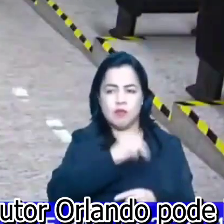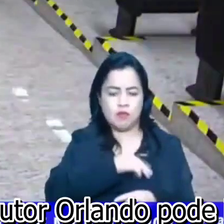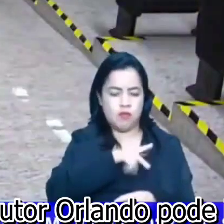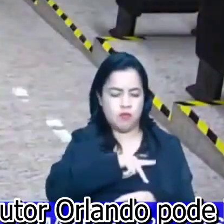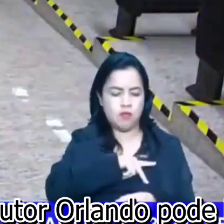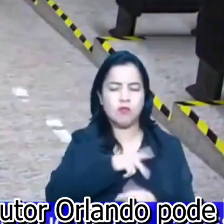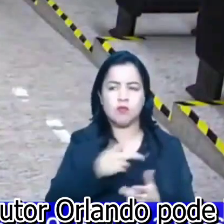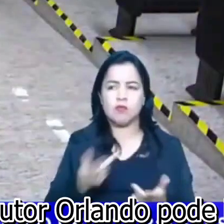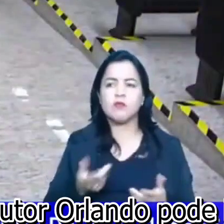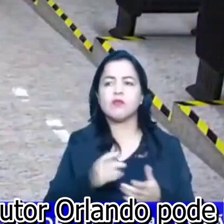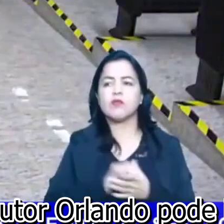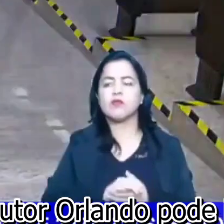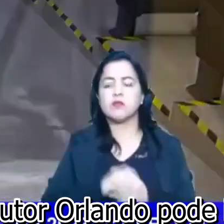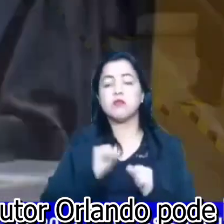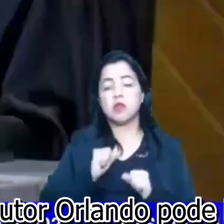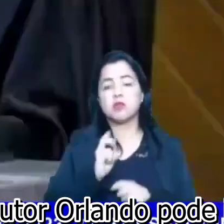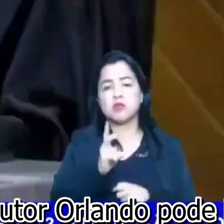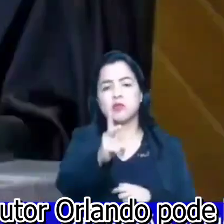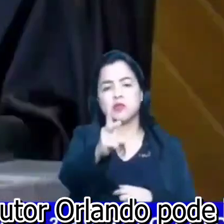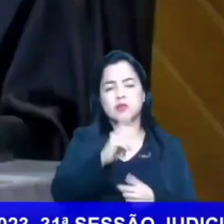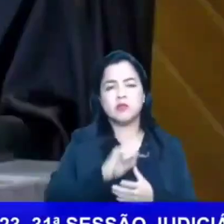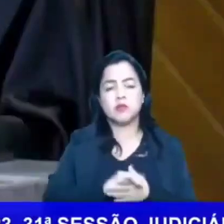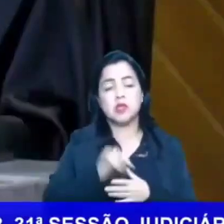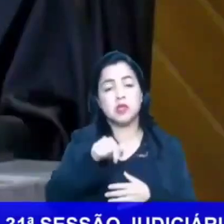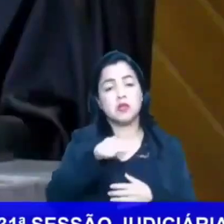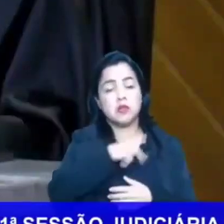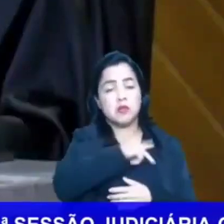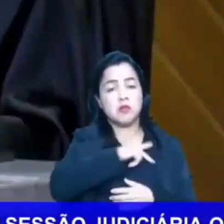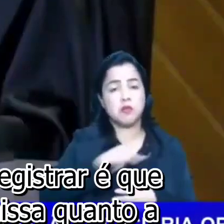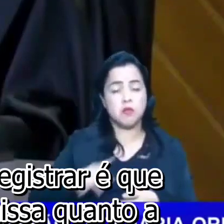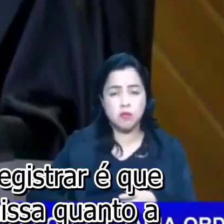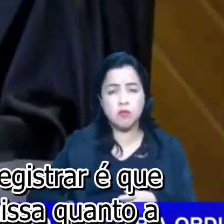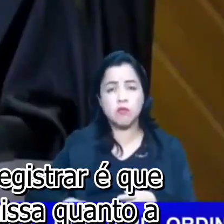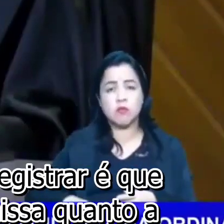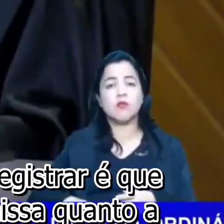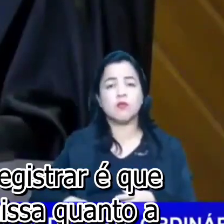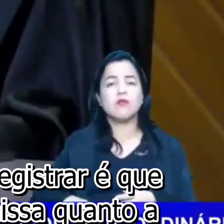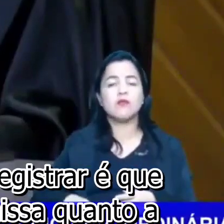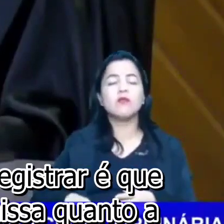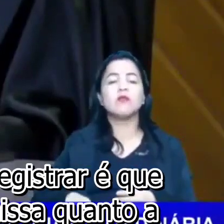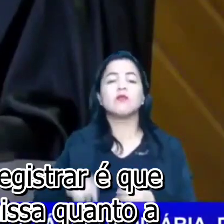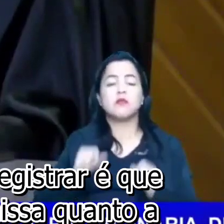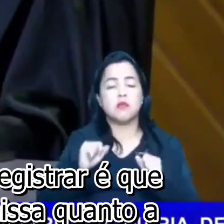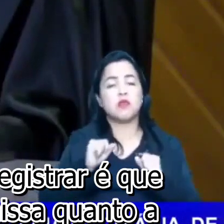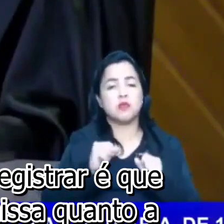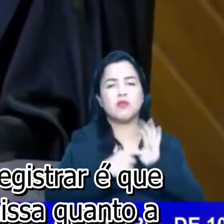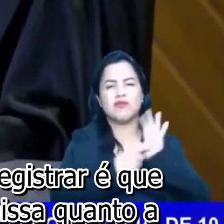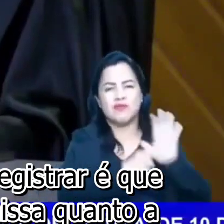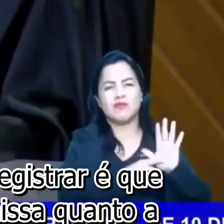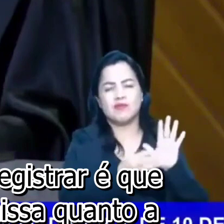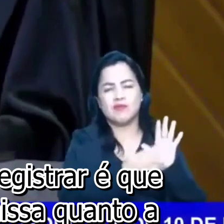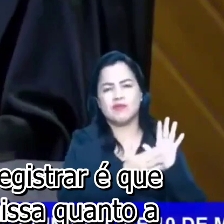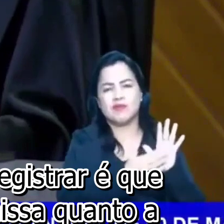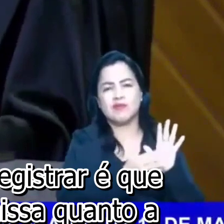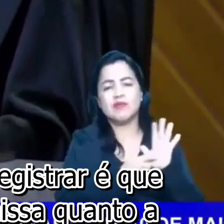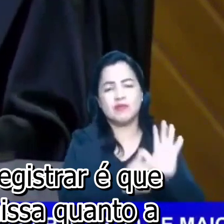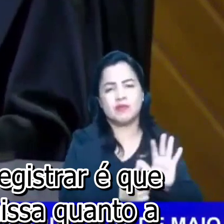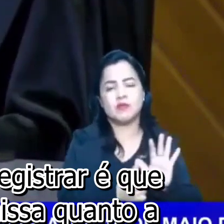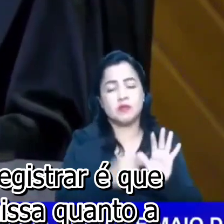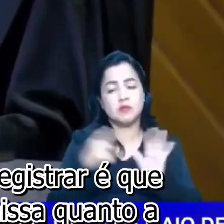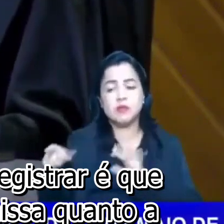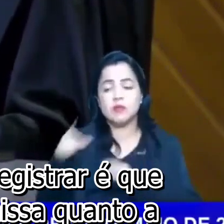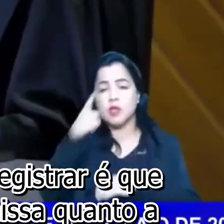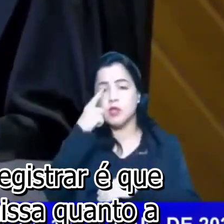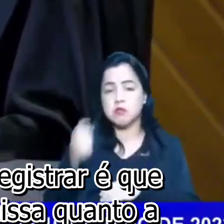parecer. Reiterado, Orlando, pode ir. Aqui, senhor presidente, Ilustres Pares, o que importa a registrar é que, devidamente citada, a